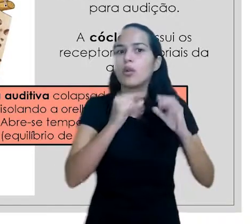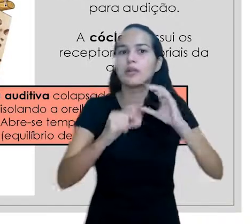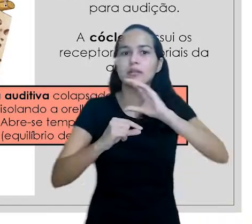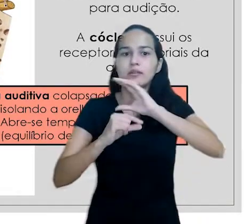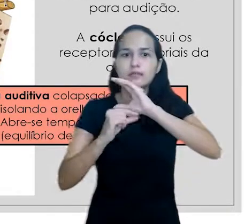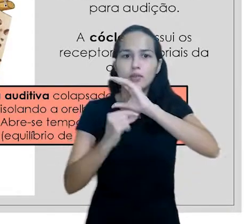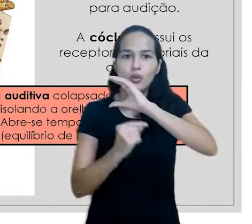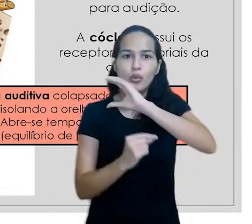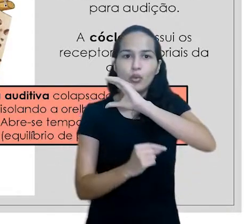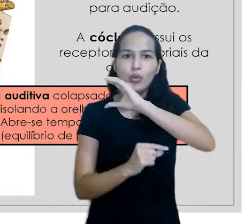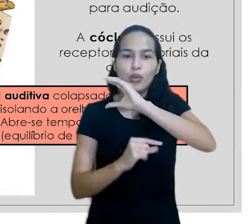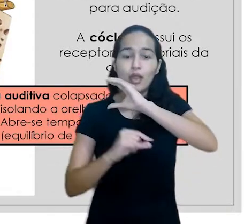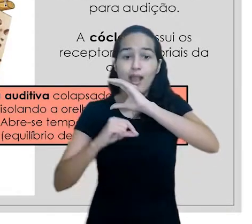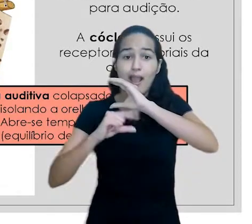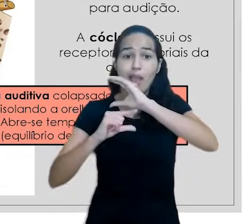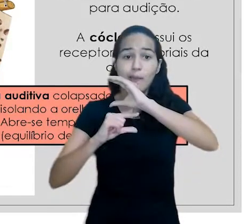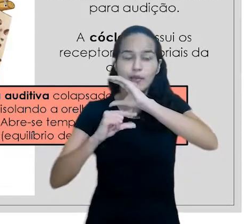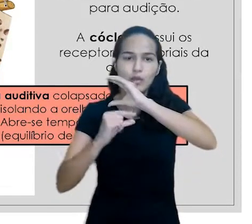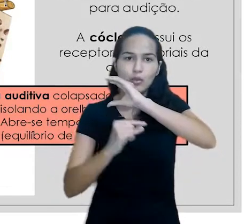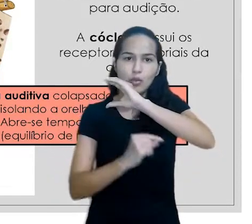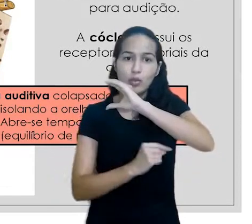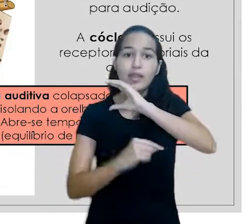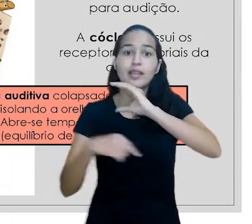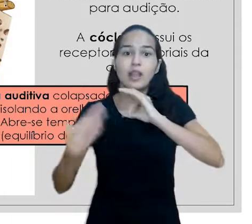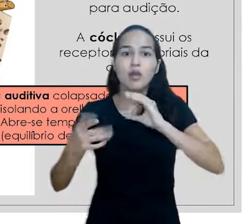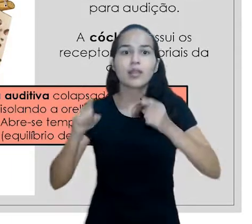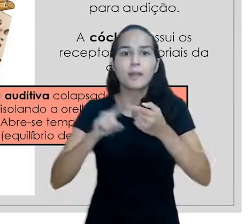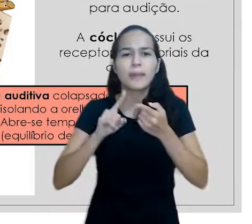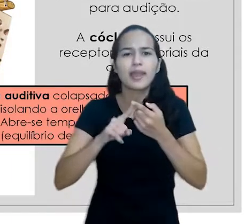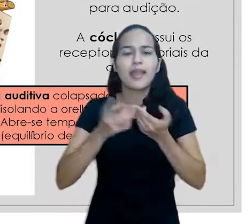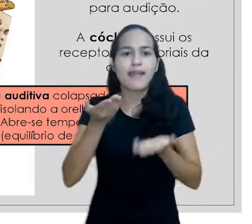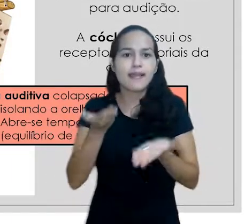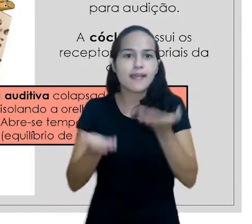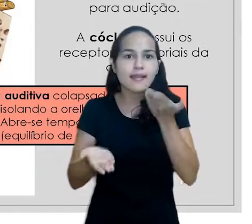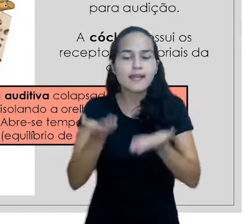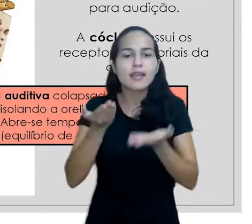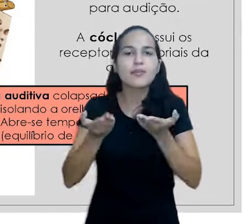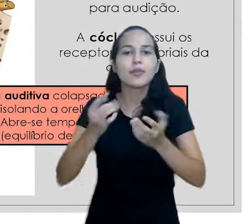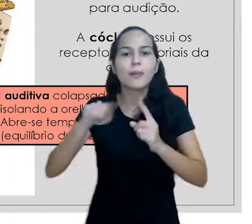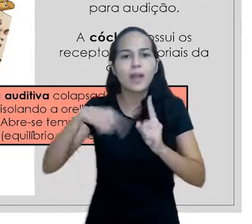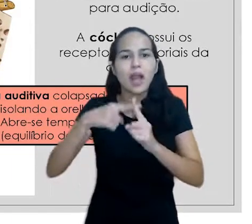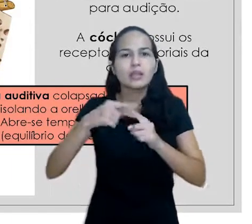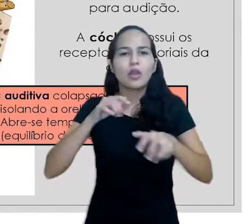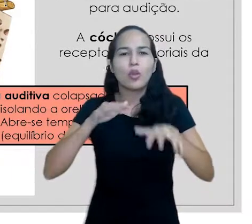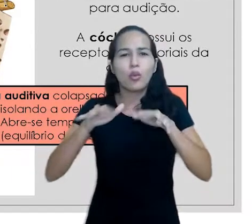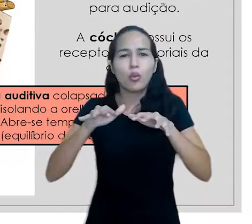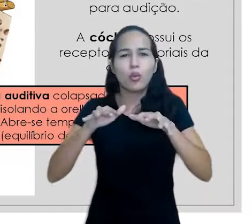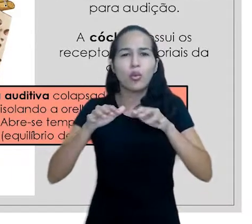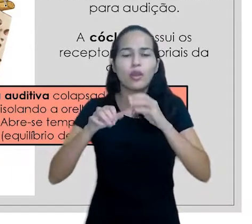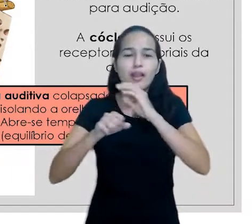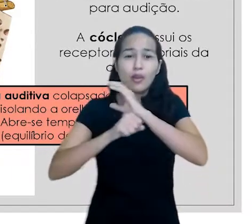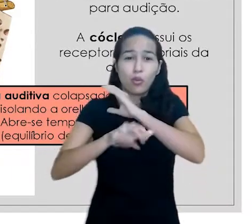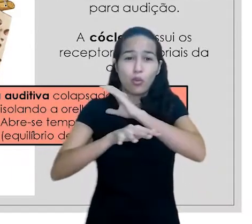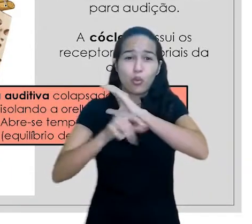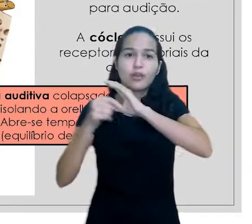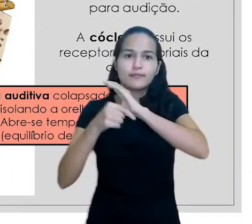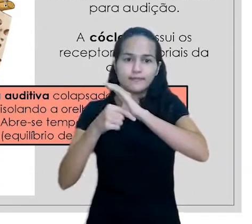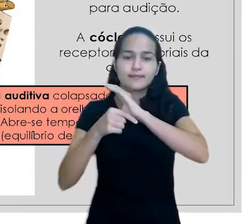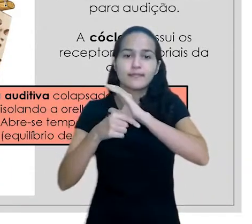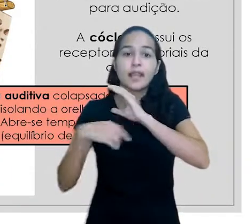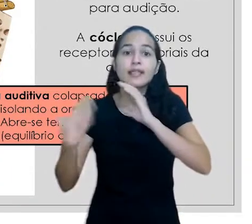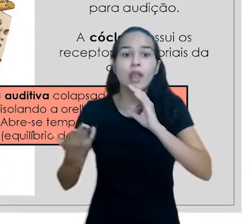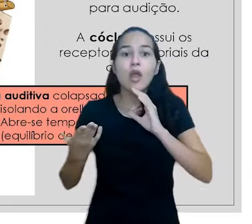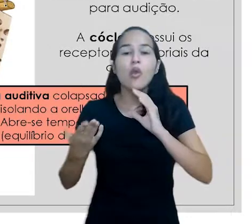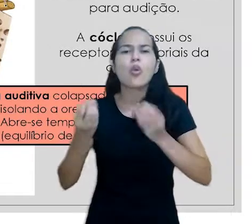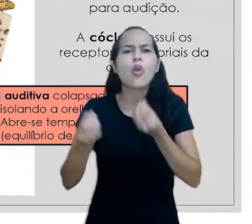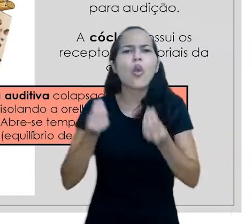mastiga, para também estabelecer um equilíbrio da pressão da orelha média com a pressão